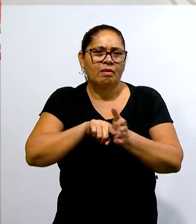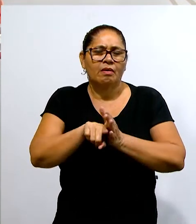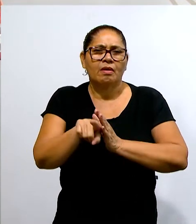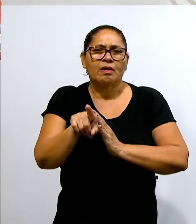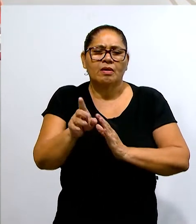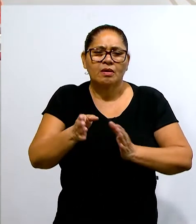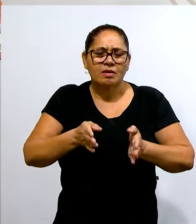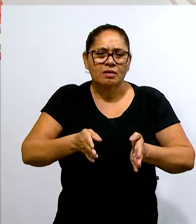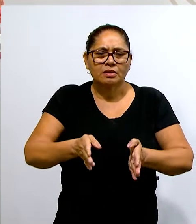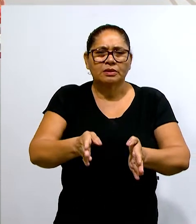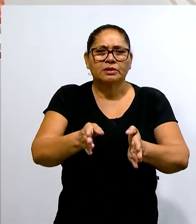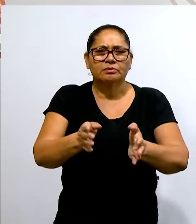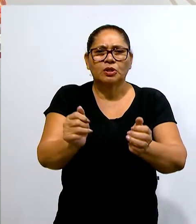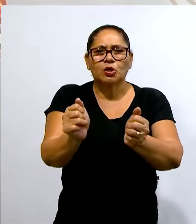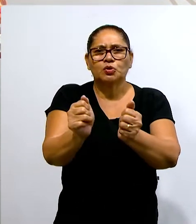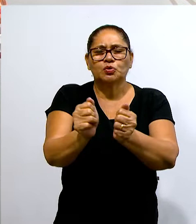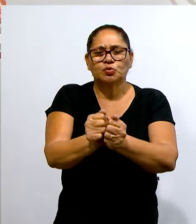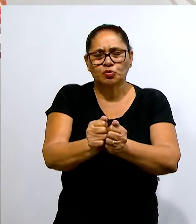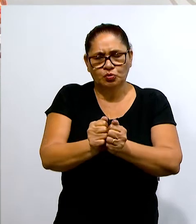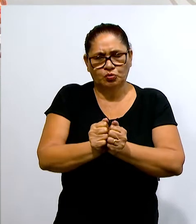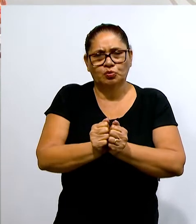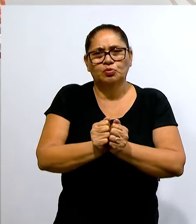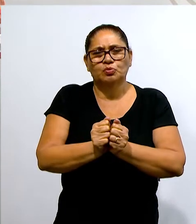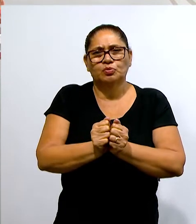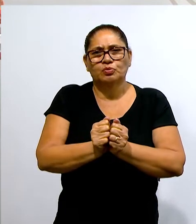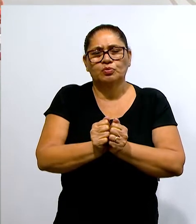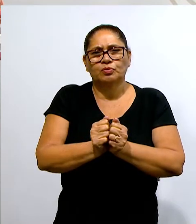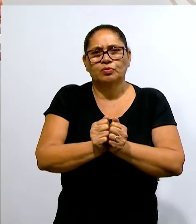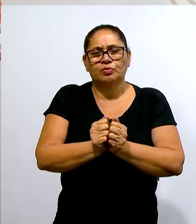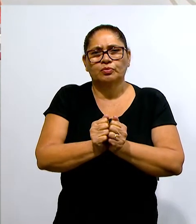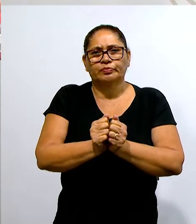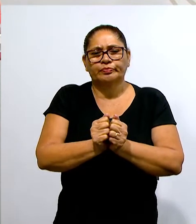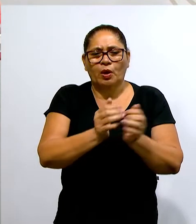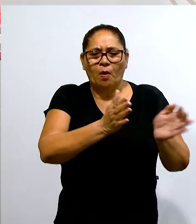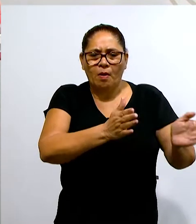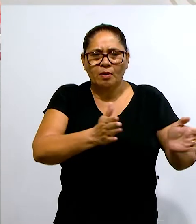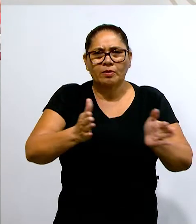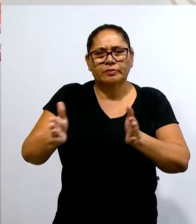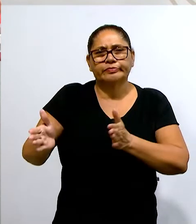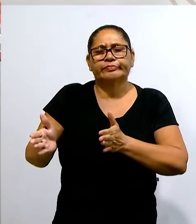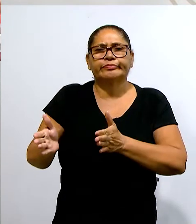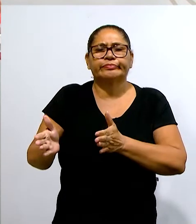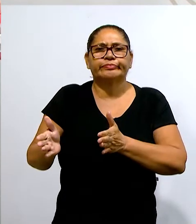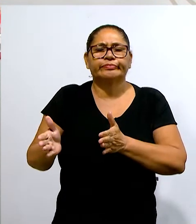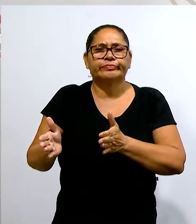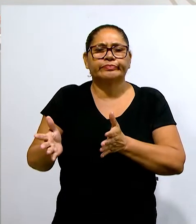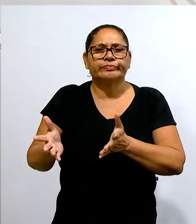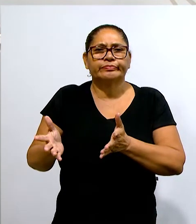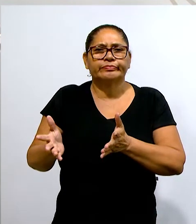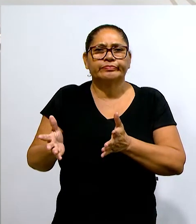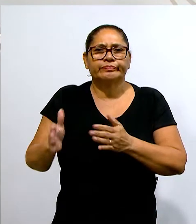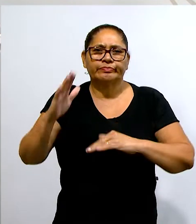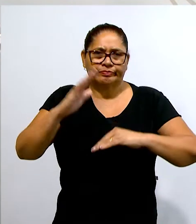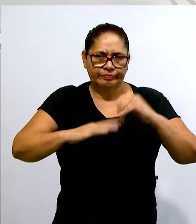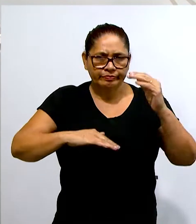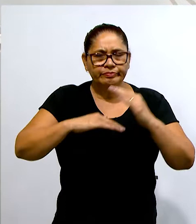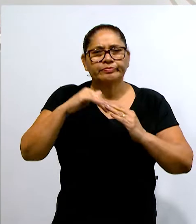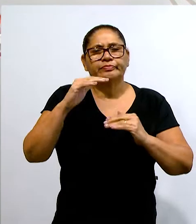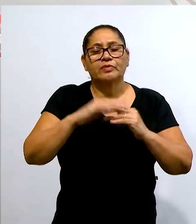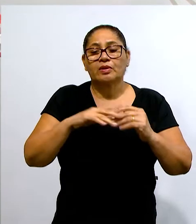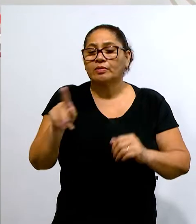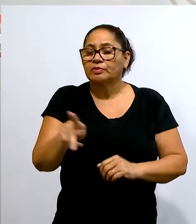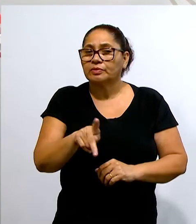caminha conosco no período no exercício da nossa profissão. Porque o professor que não